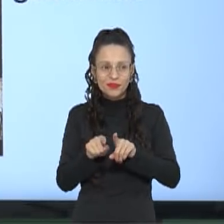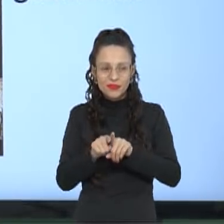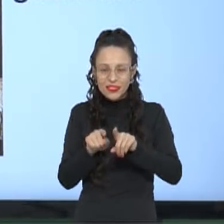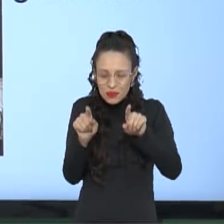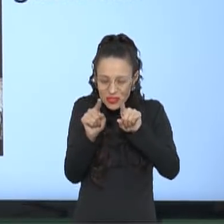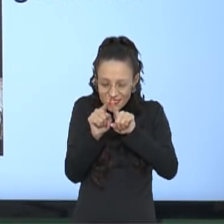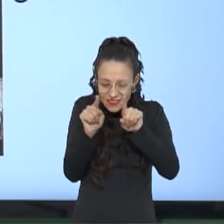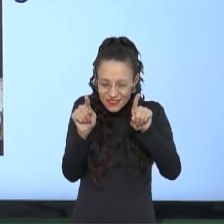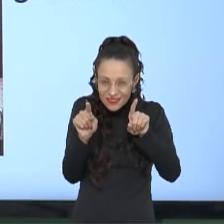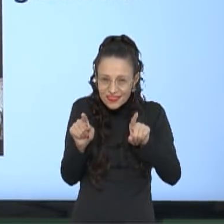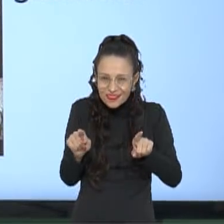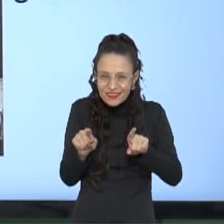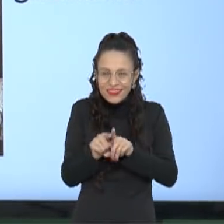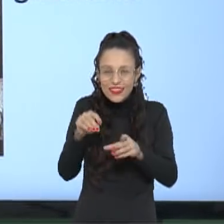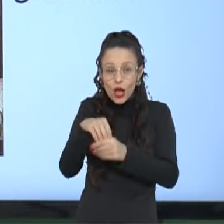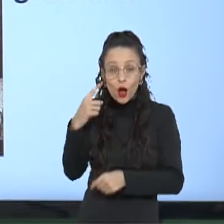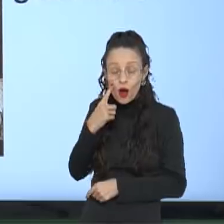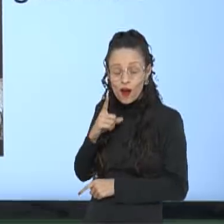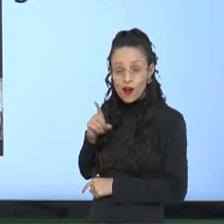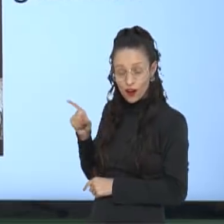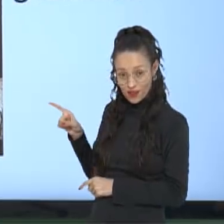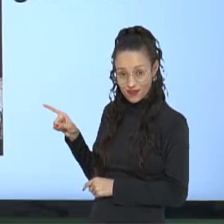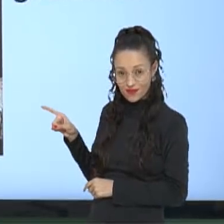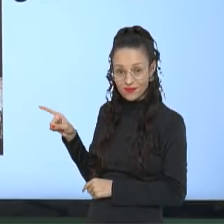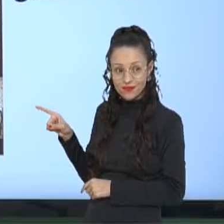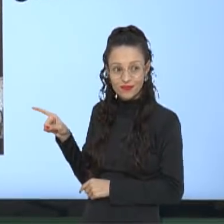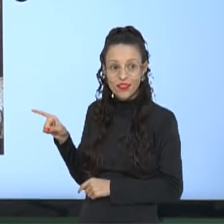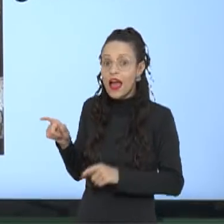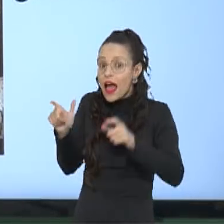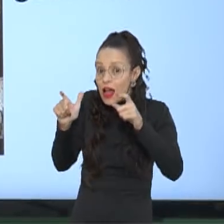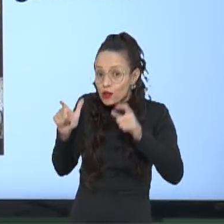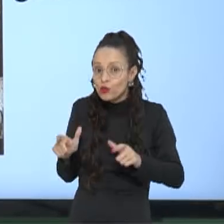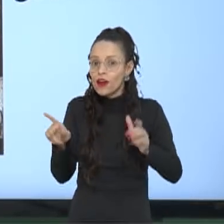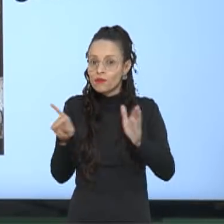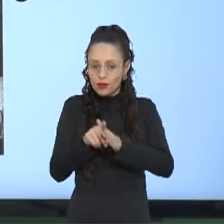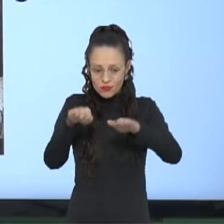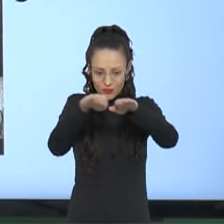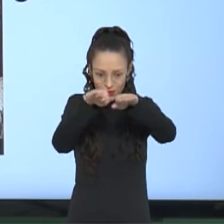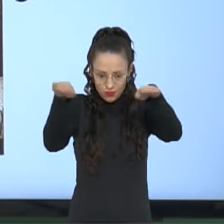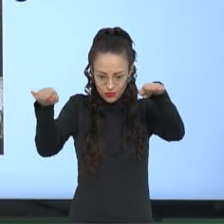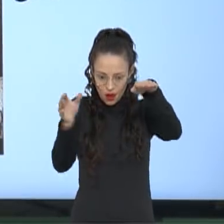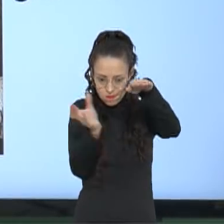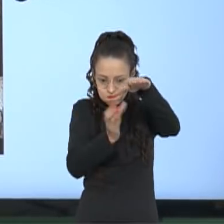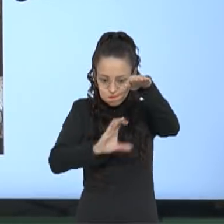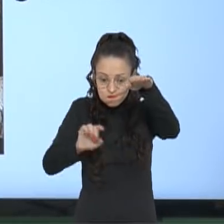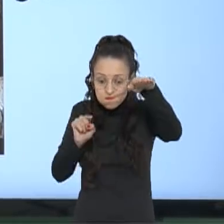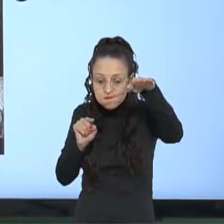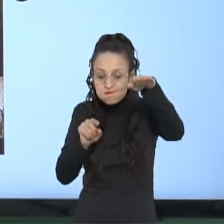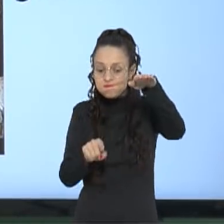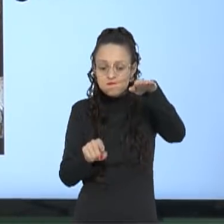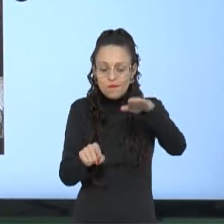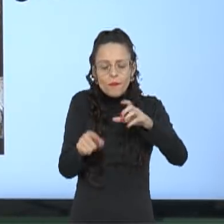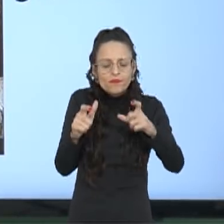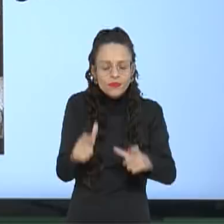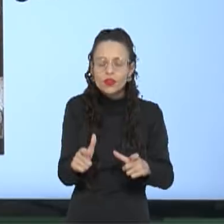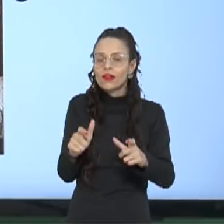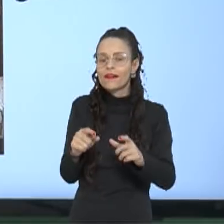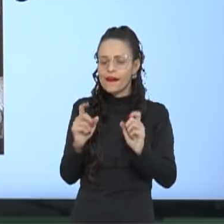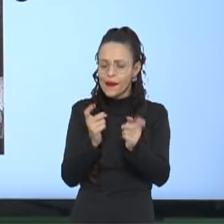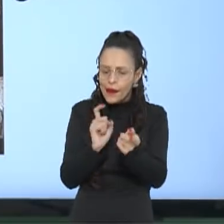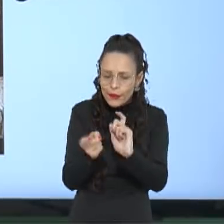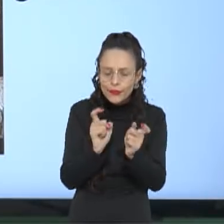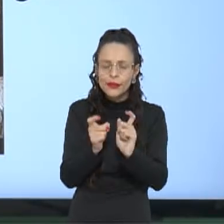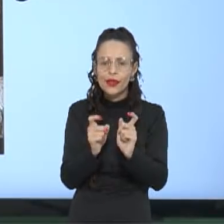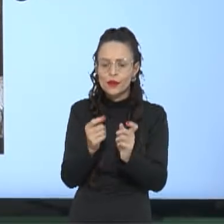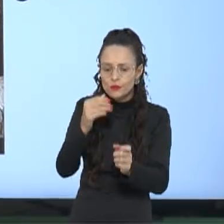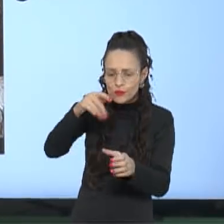câmaras dentro desses túneis. Então era onde se cozinhava, era onde se tinha as reuniões, era onde se lia, tudo isso. E ainda